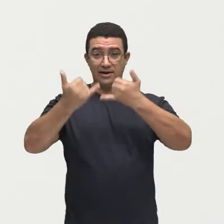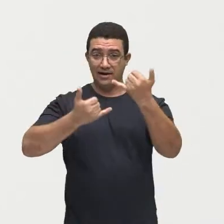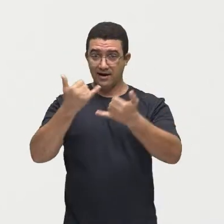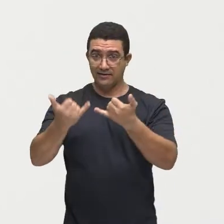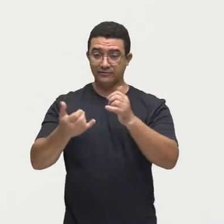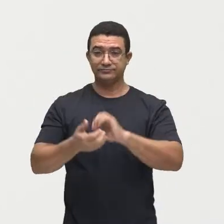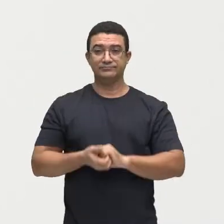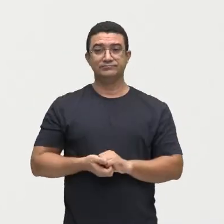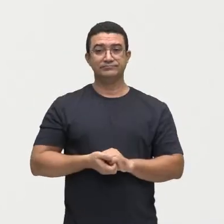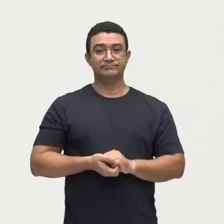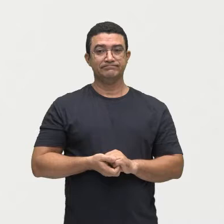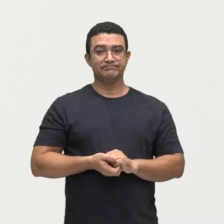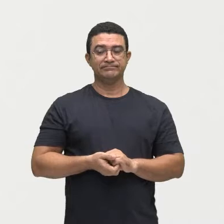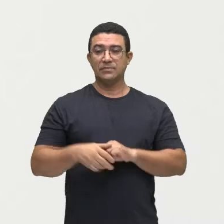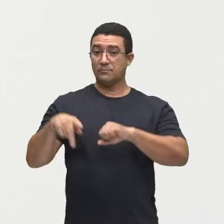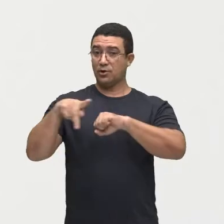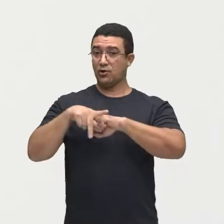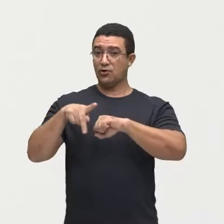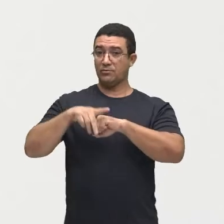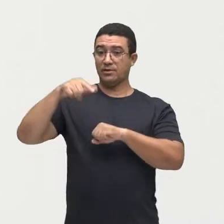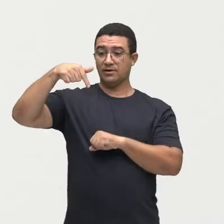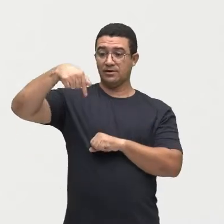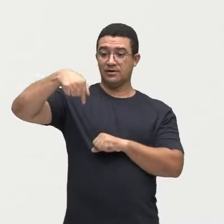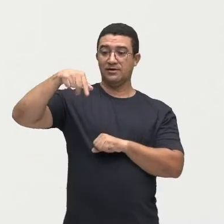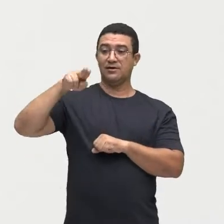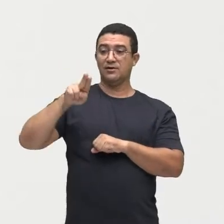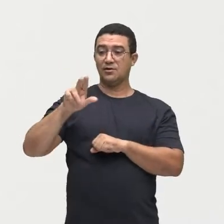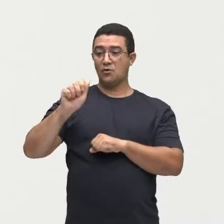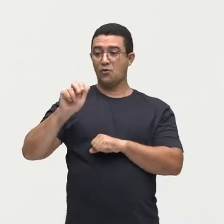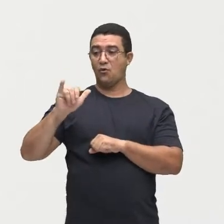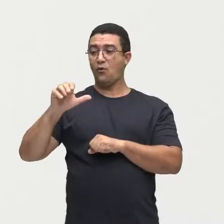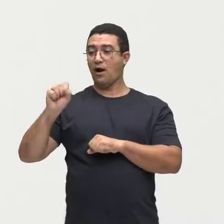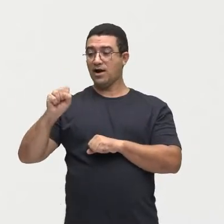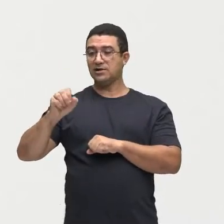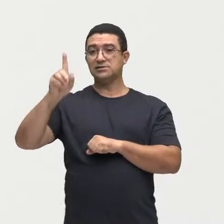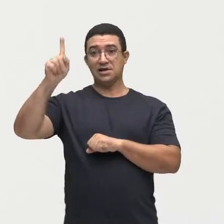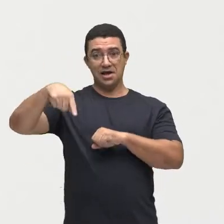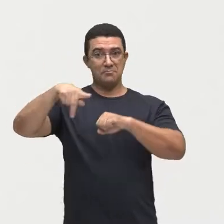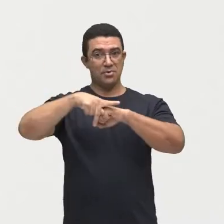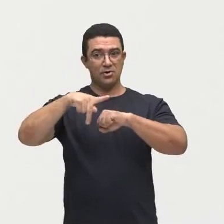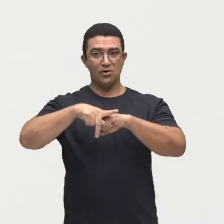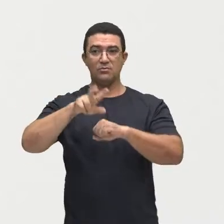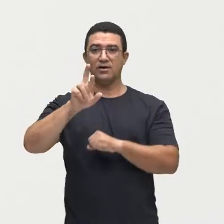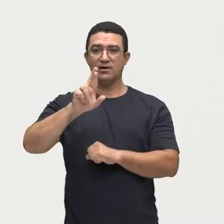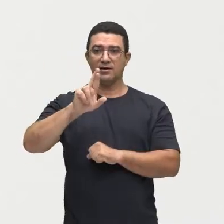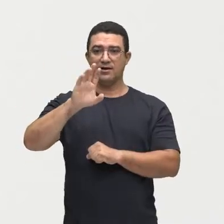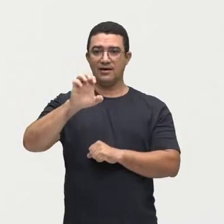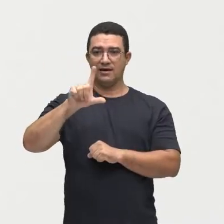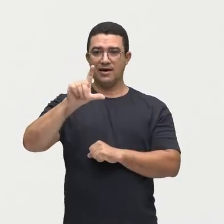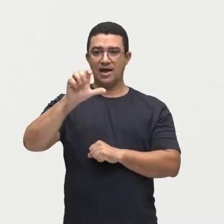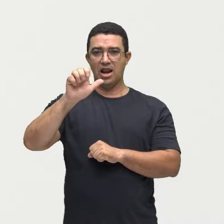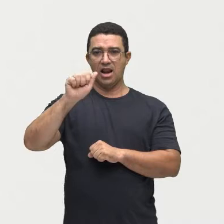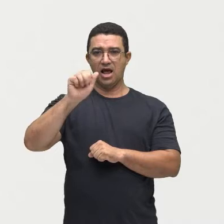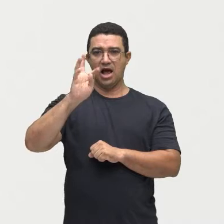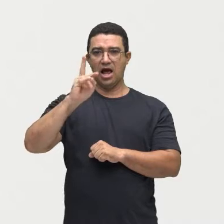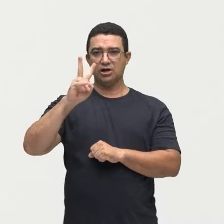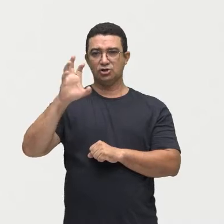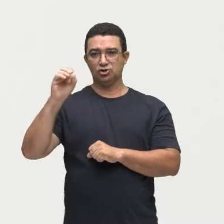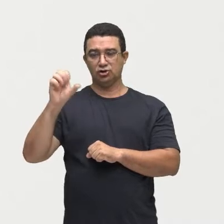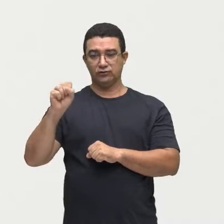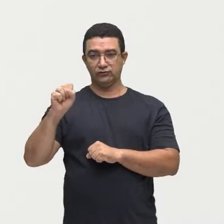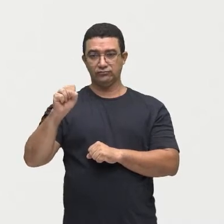Quais, né? É uma variação, também é um pronome relativo e ele está aqui também fazendo